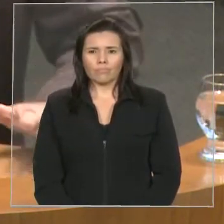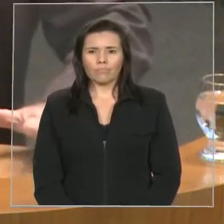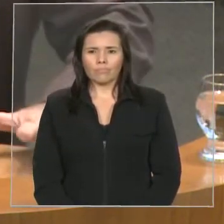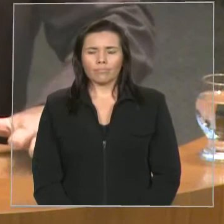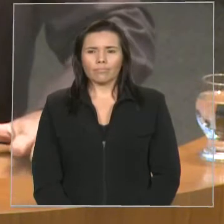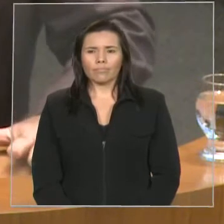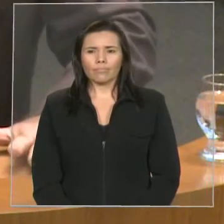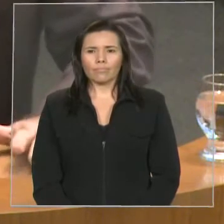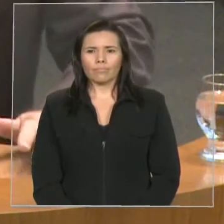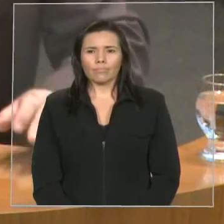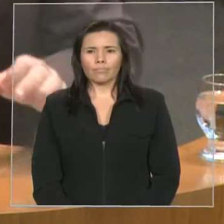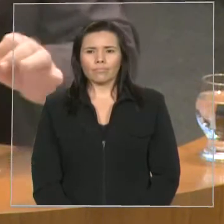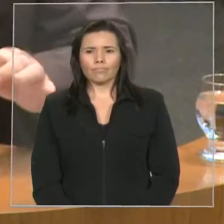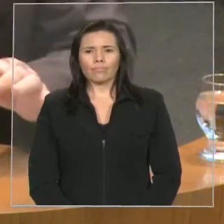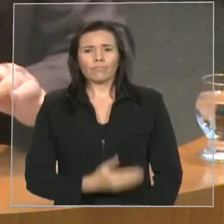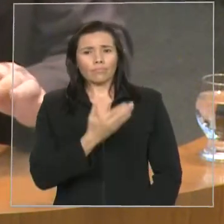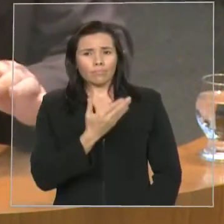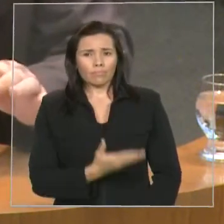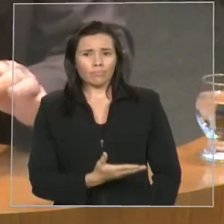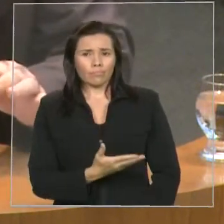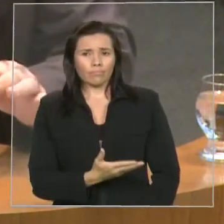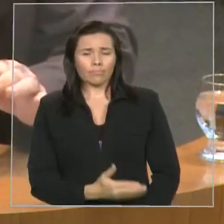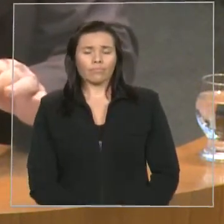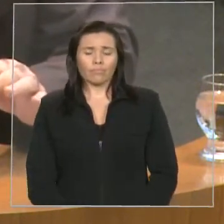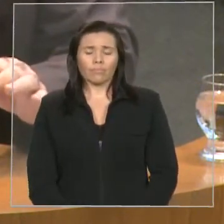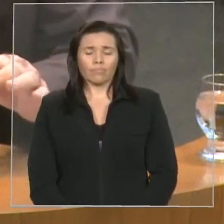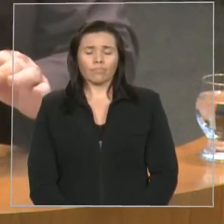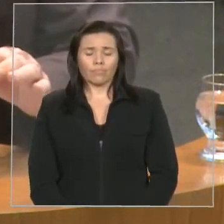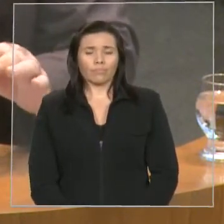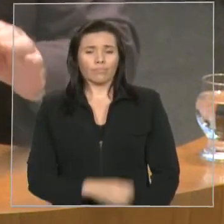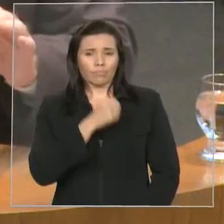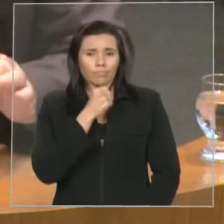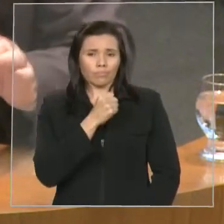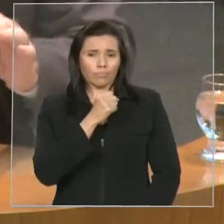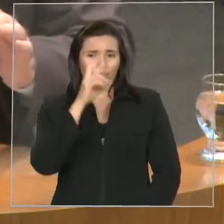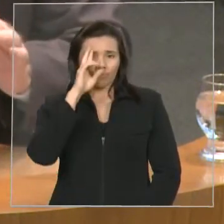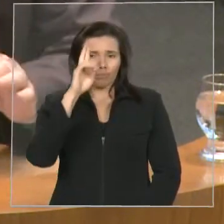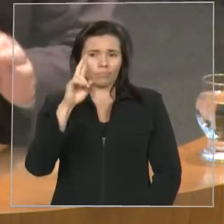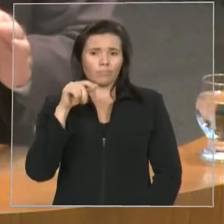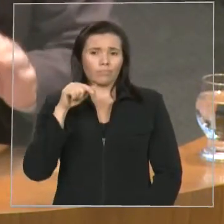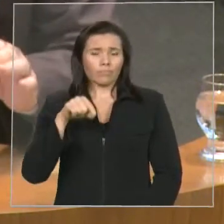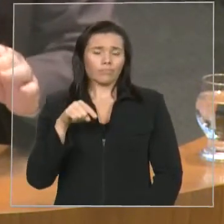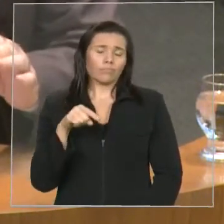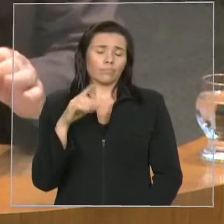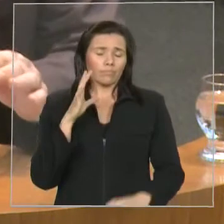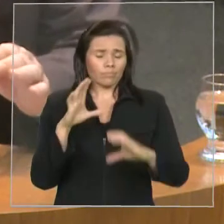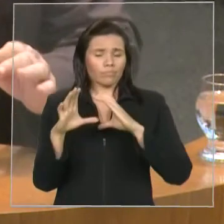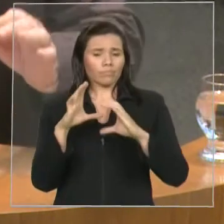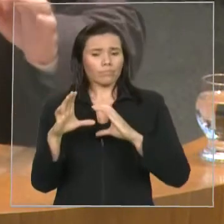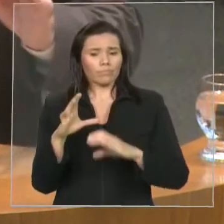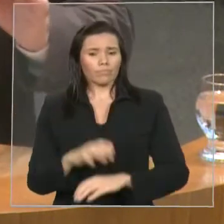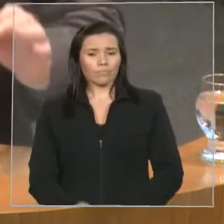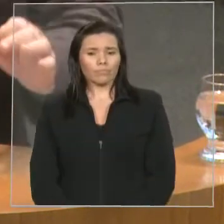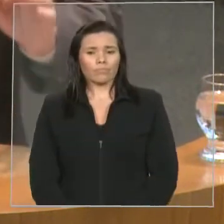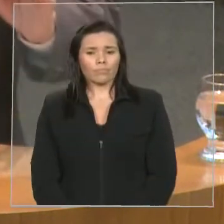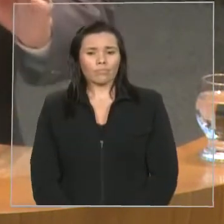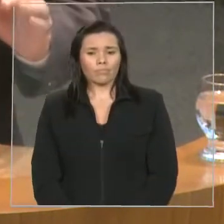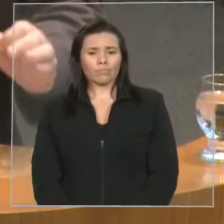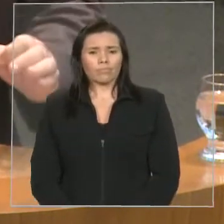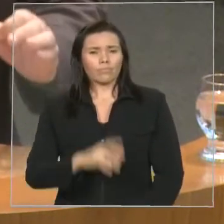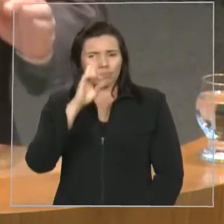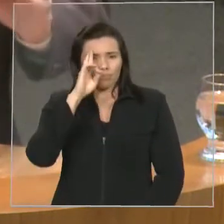O jornalista Edwin Jinkings tem longa experiência na sua profissão. Ele foi diretor